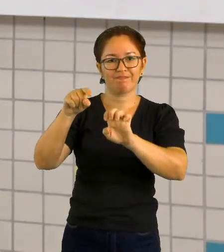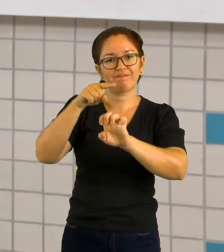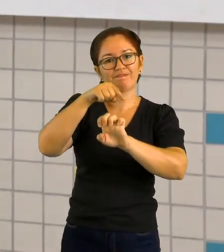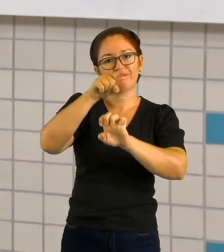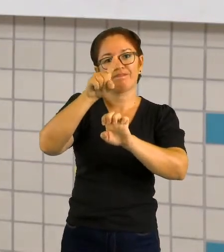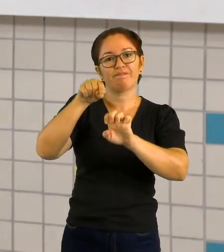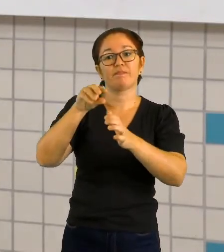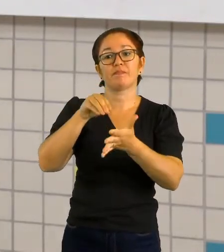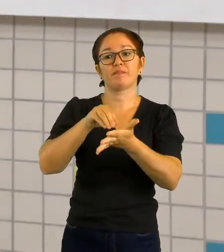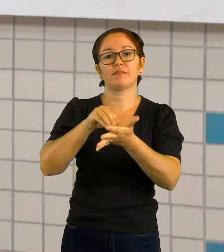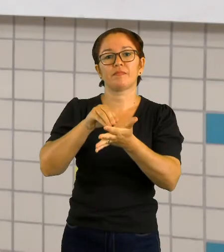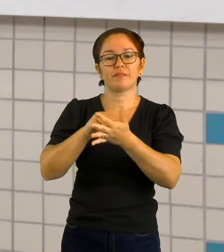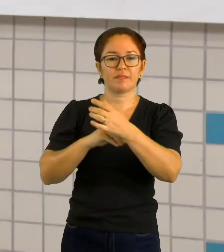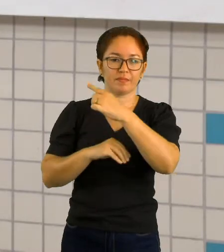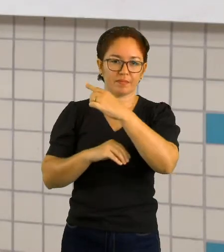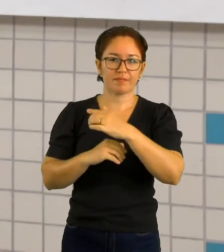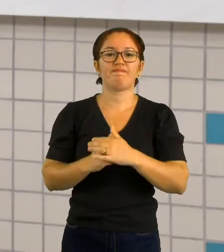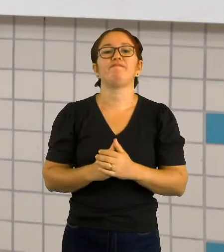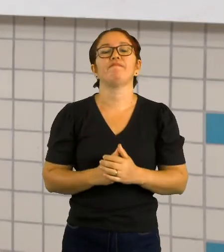sim. O